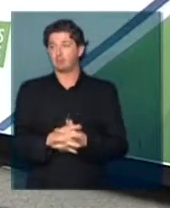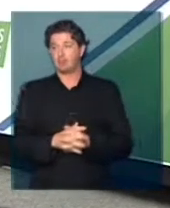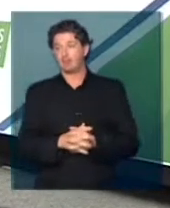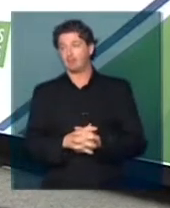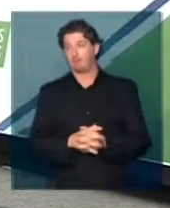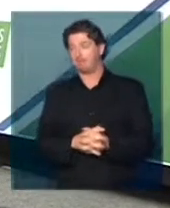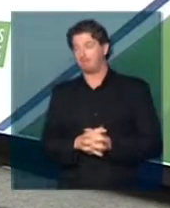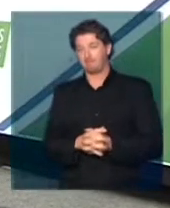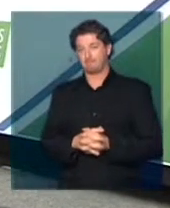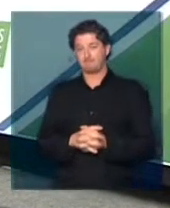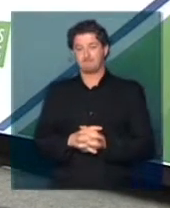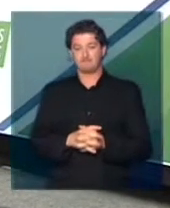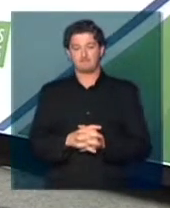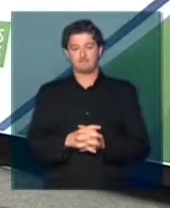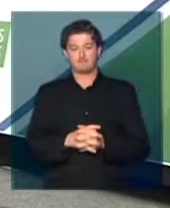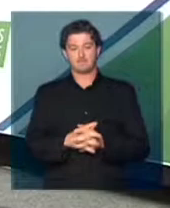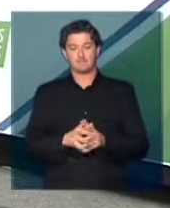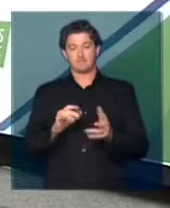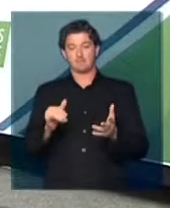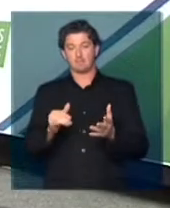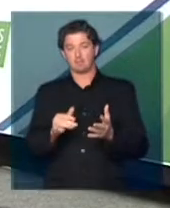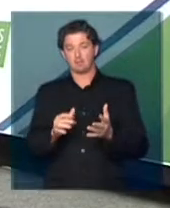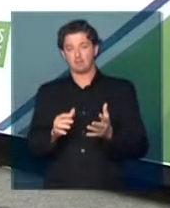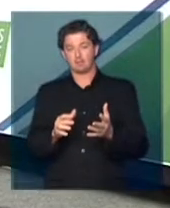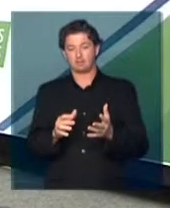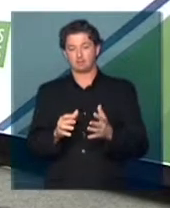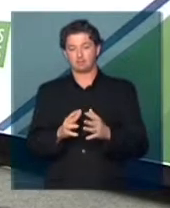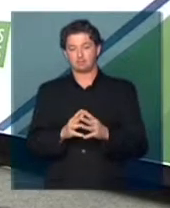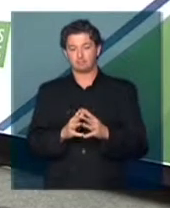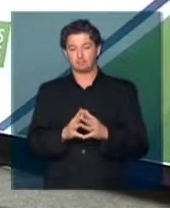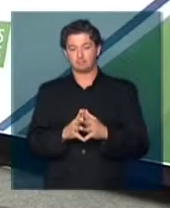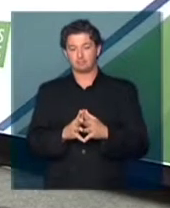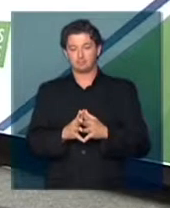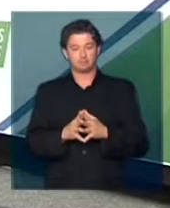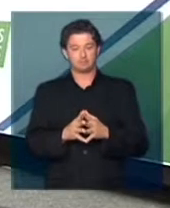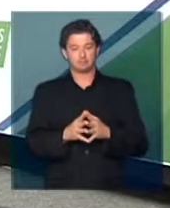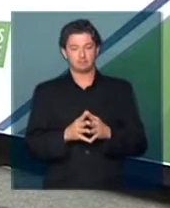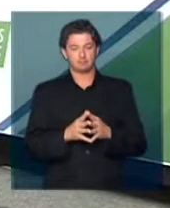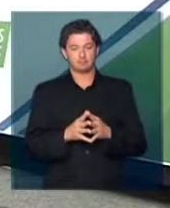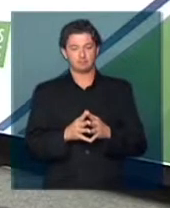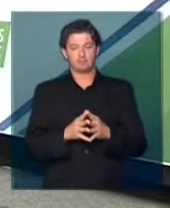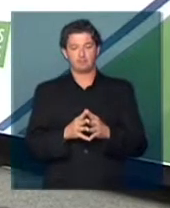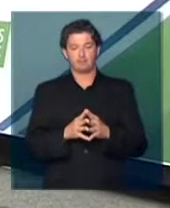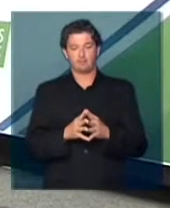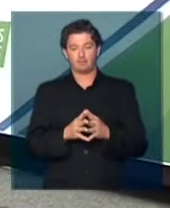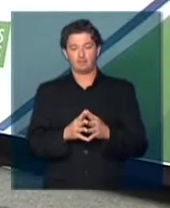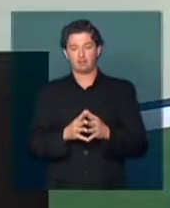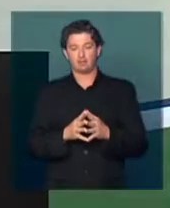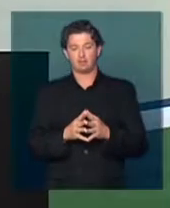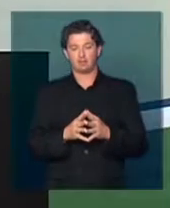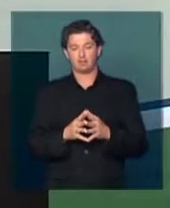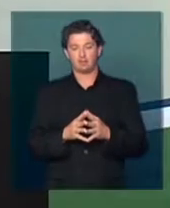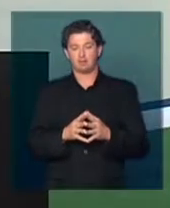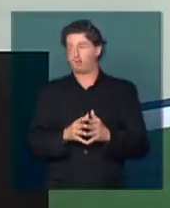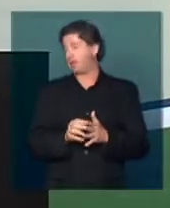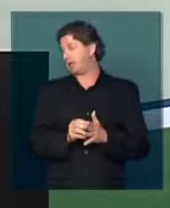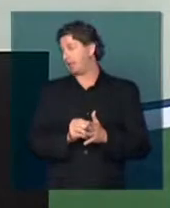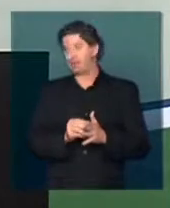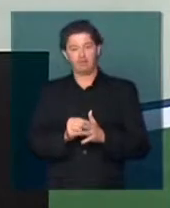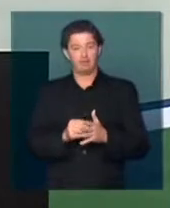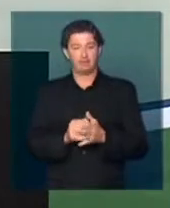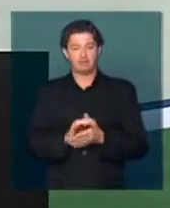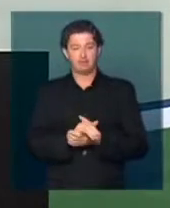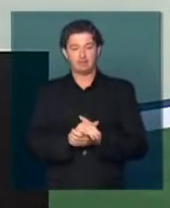I queria, seu filho Dom Pedro II, a velha república, o Estado Novo com Getúlio, com Juscelino,